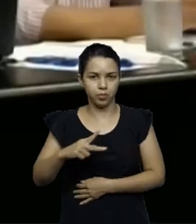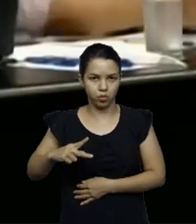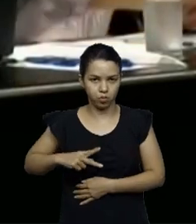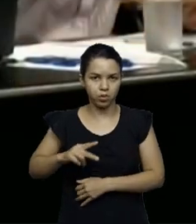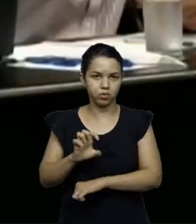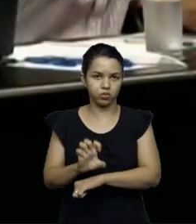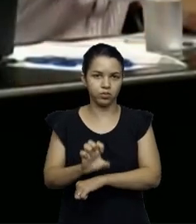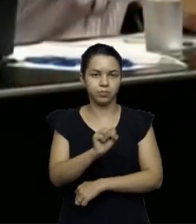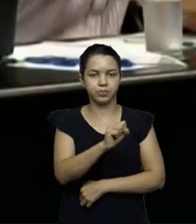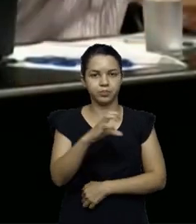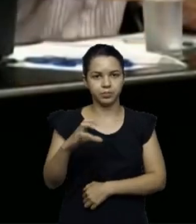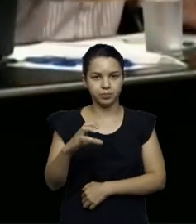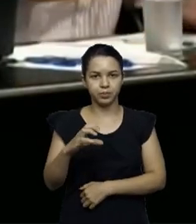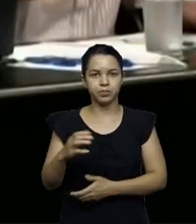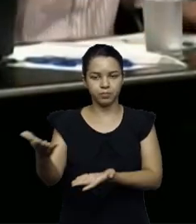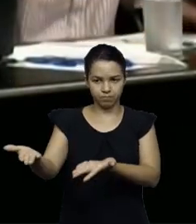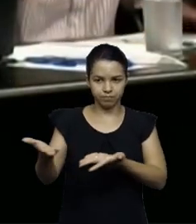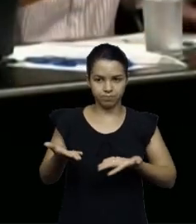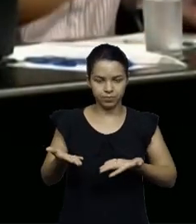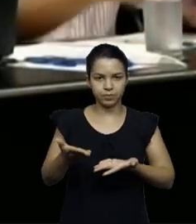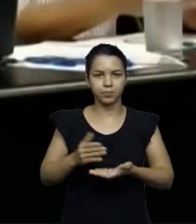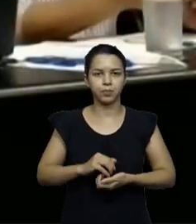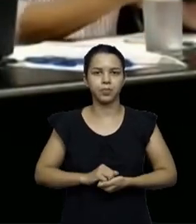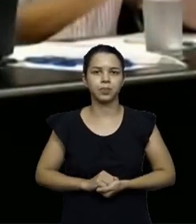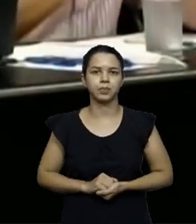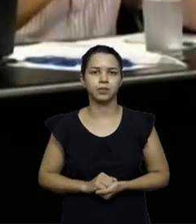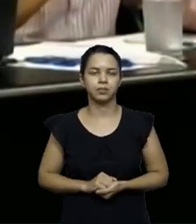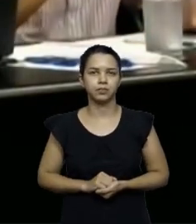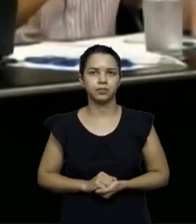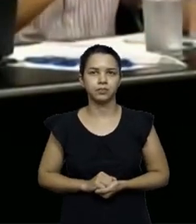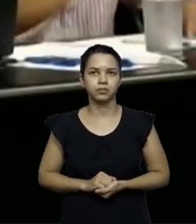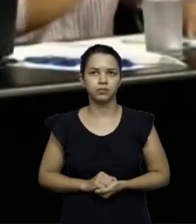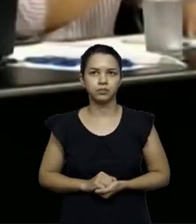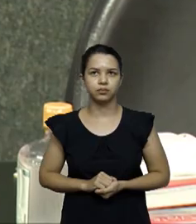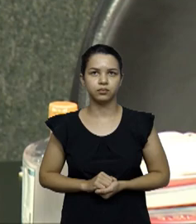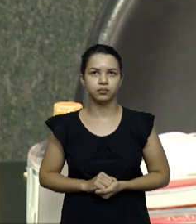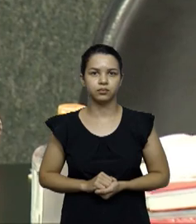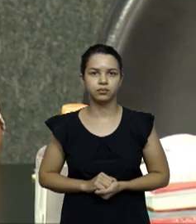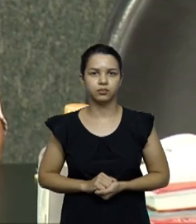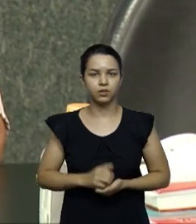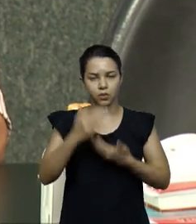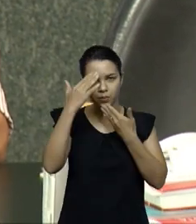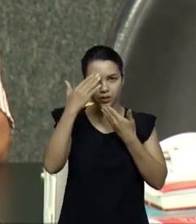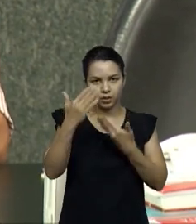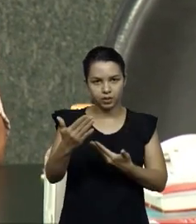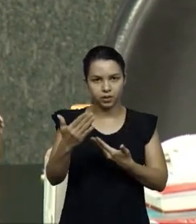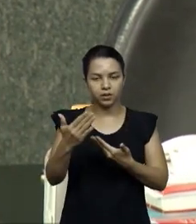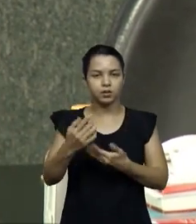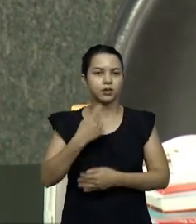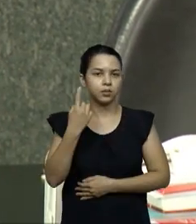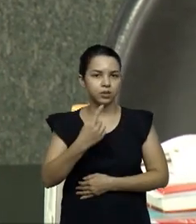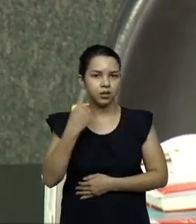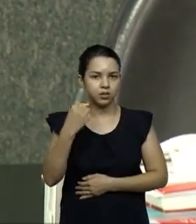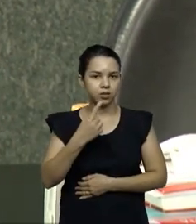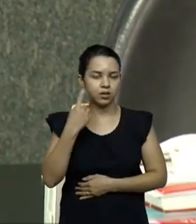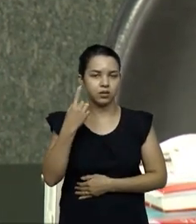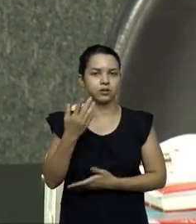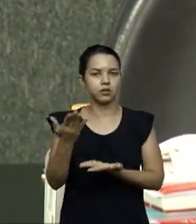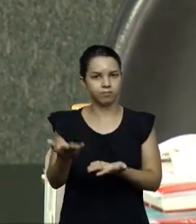Catarina 15 minutos é um e obrigado deputada Luciane